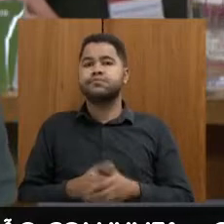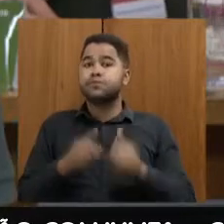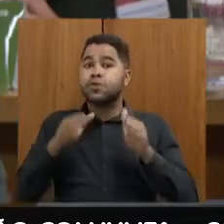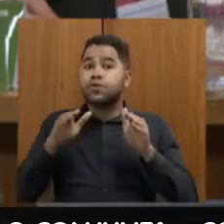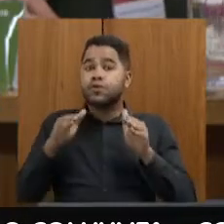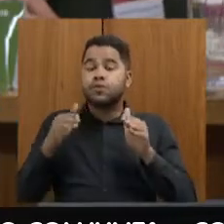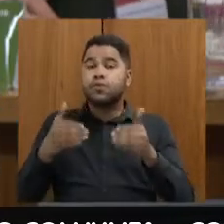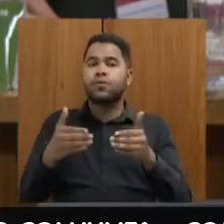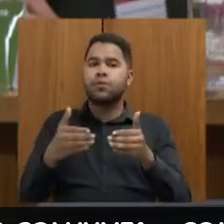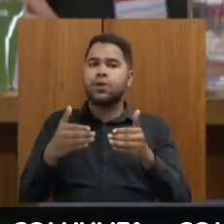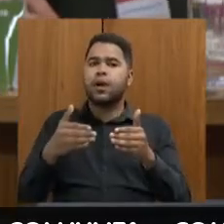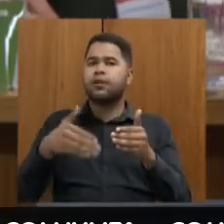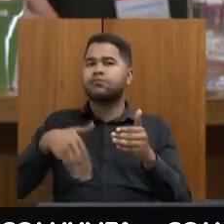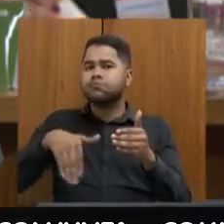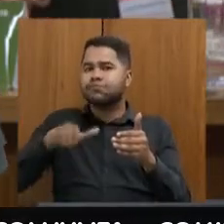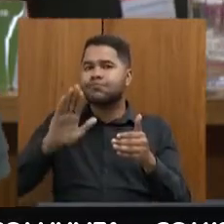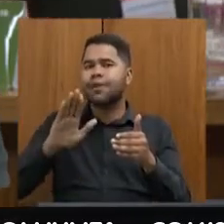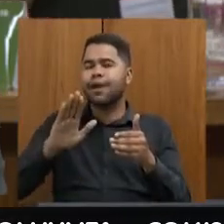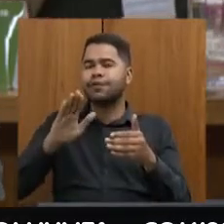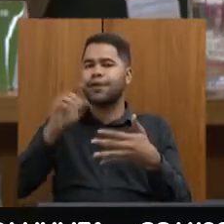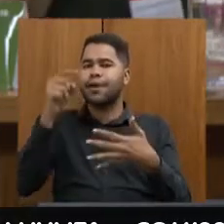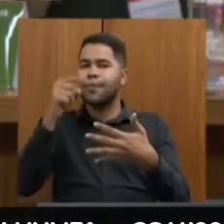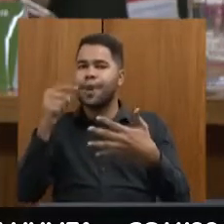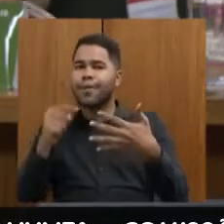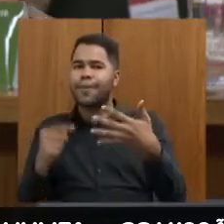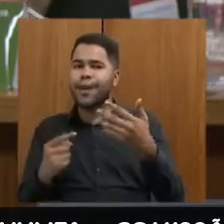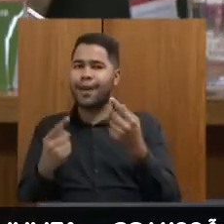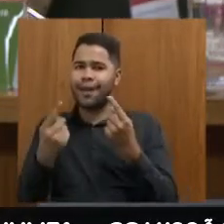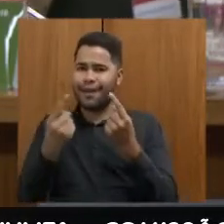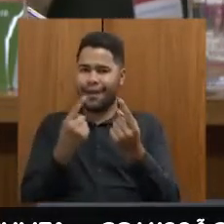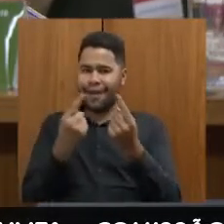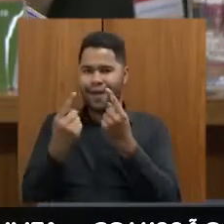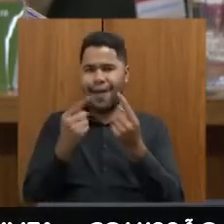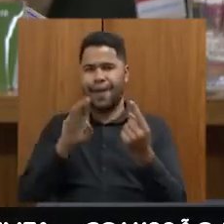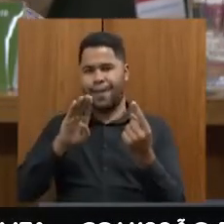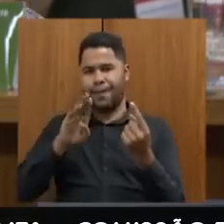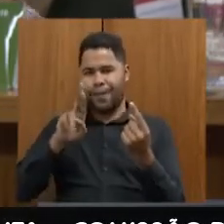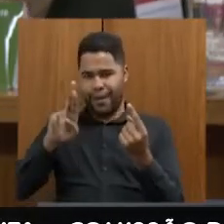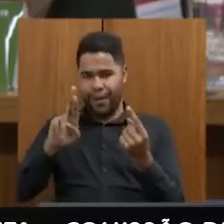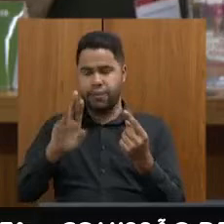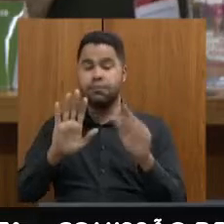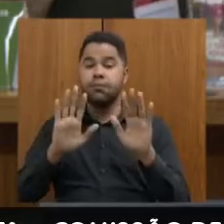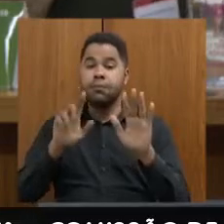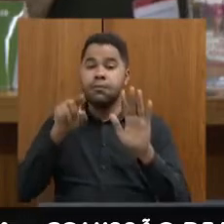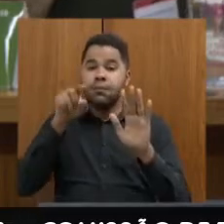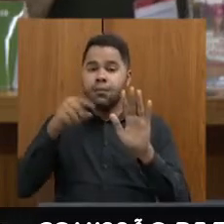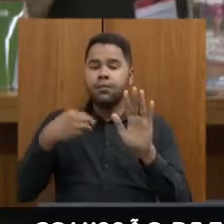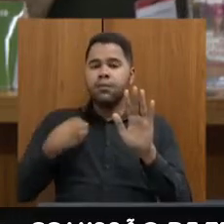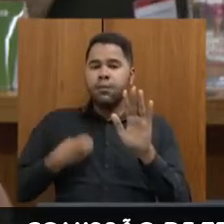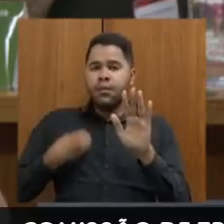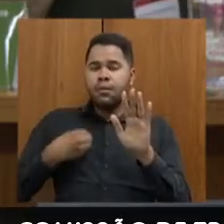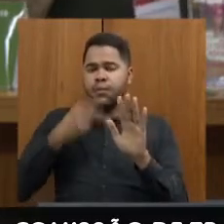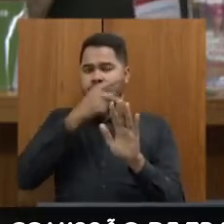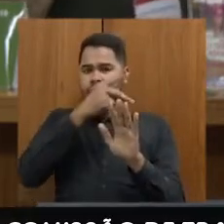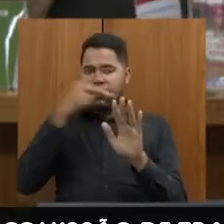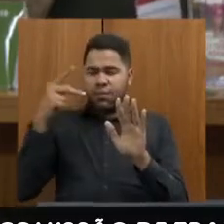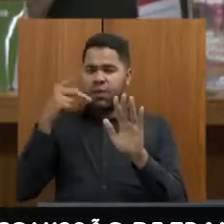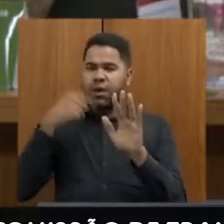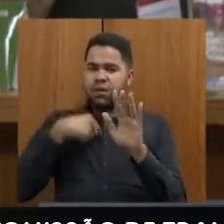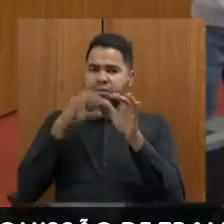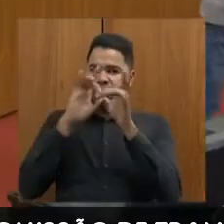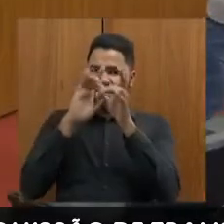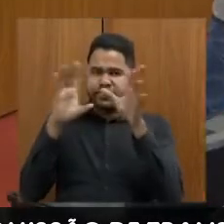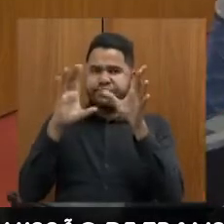focada um pouco mais na questão Rodoviária mas como o senhor que está presidindo aqui eu tomarei a liberdade